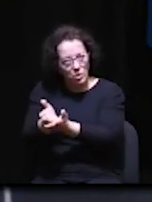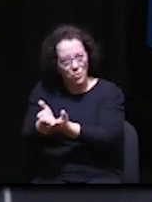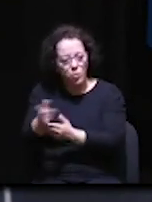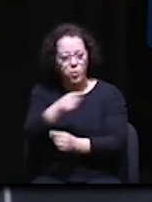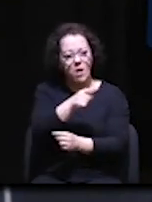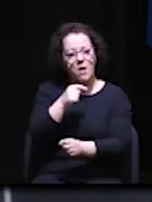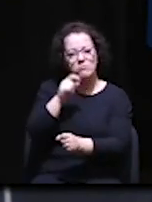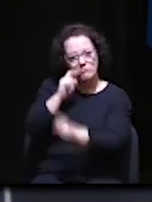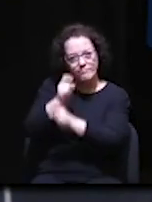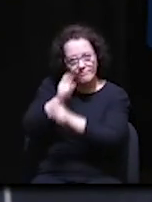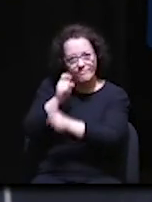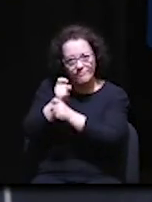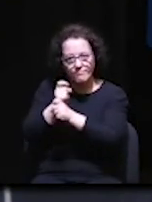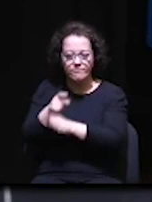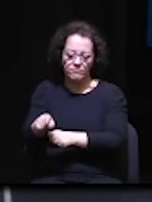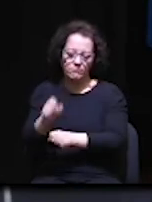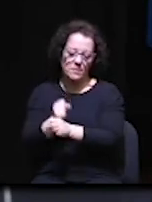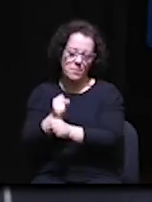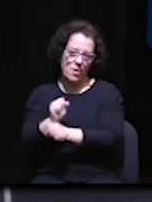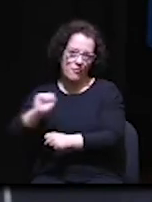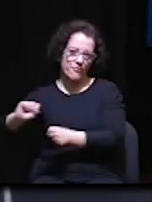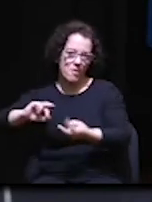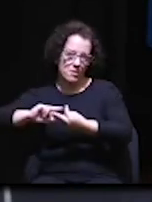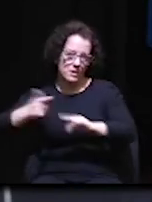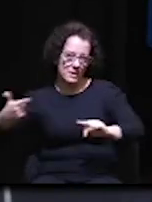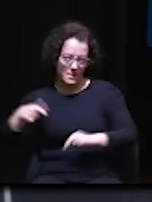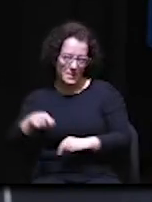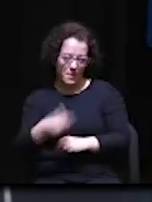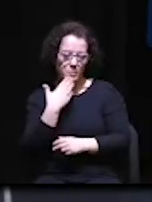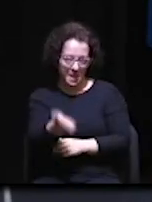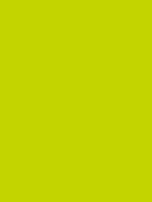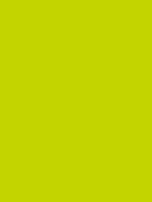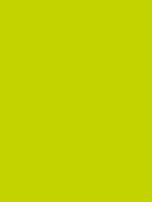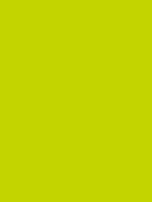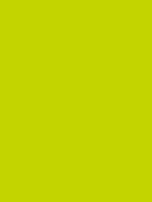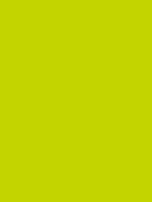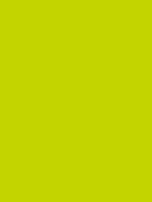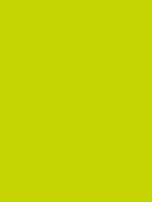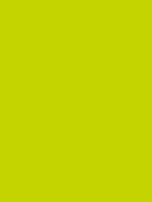sua fiscalização daquilo que é o trabalho da Câmara nesta matéria. Obrigado.